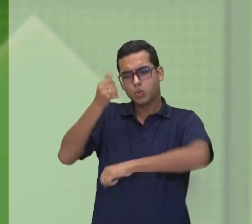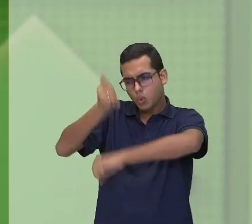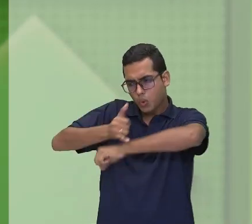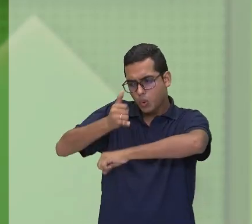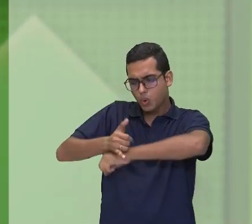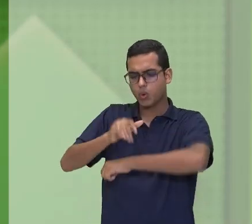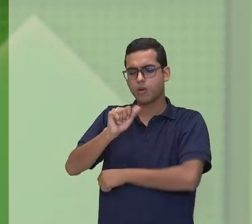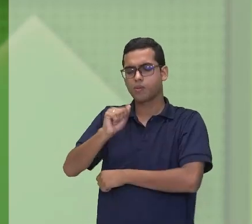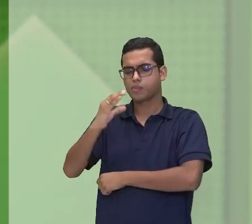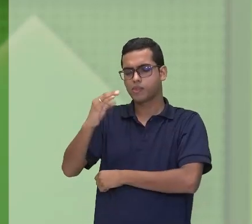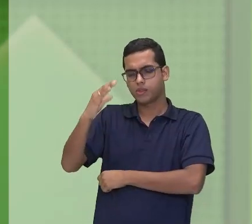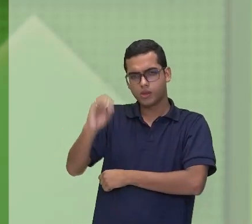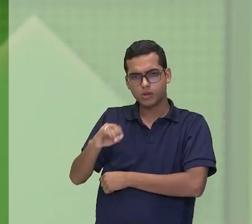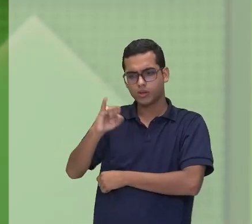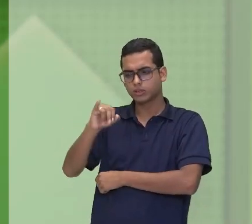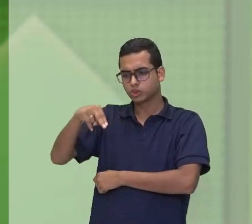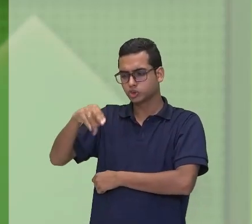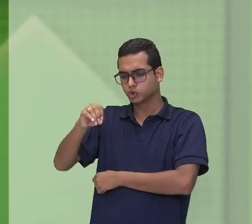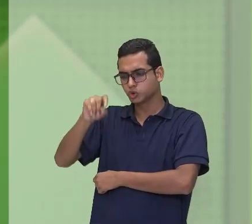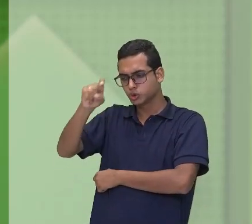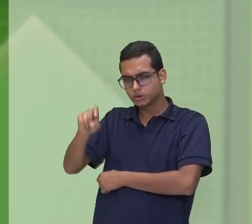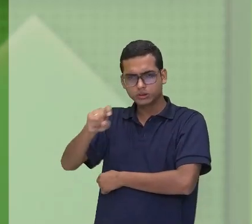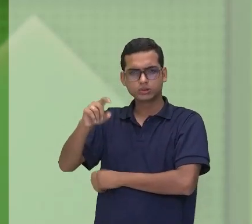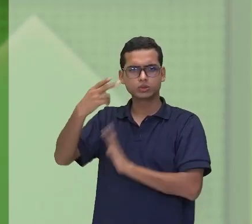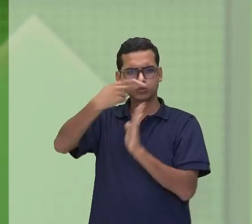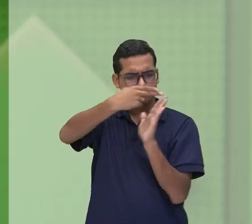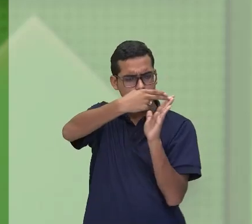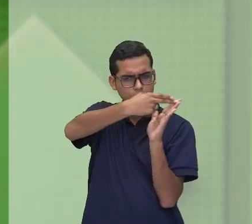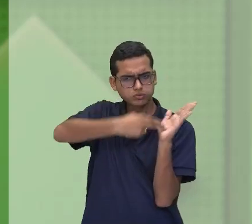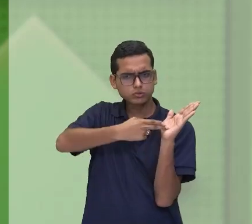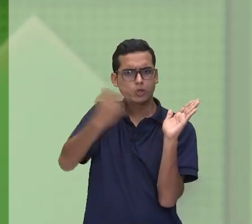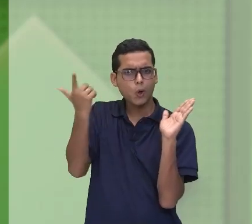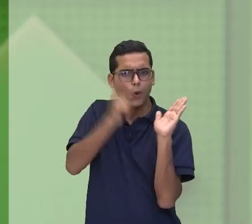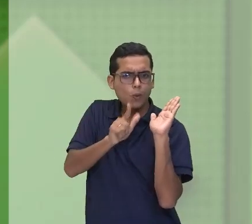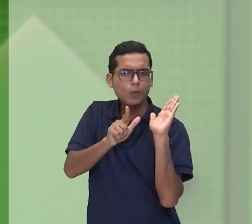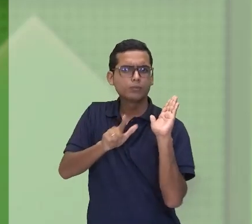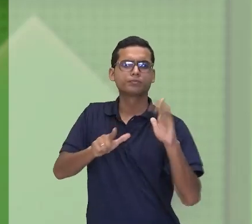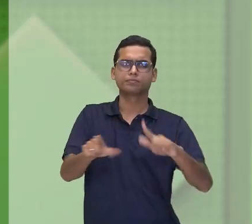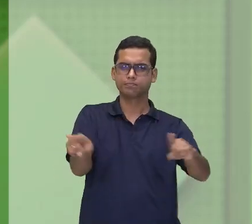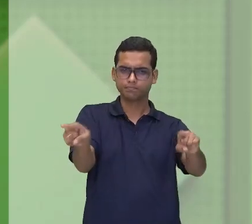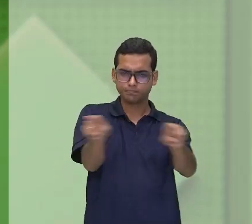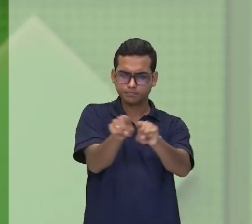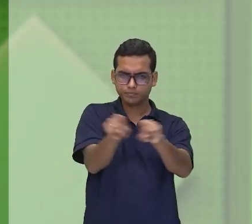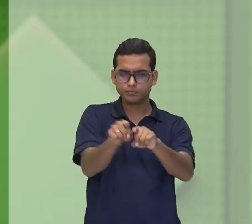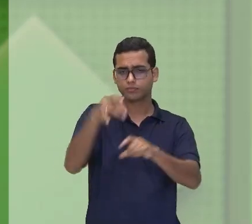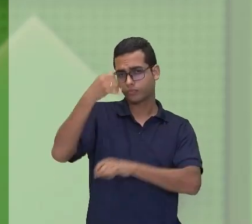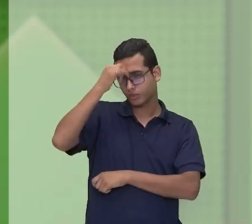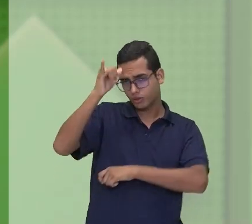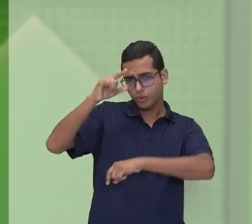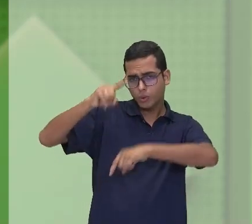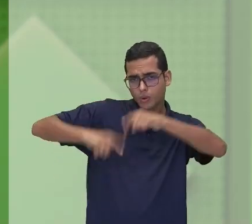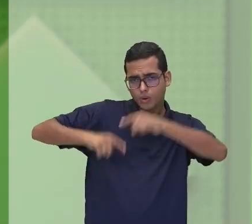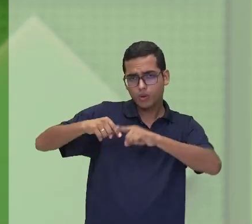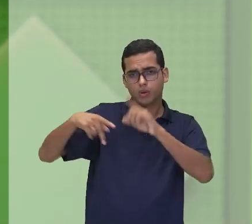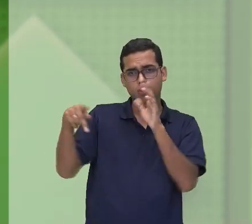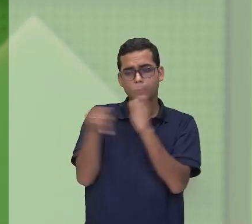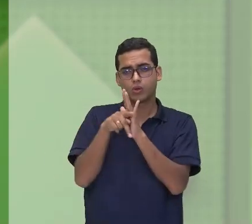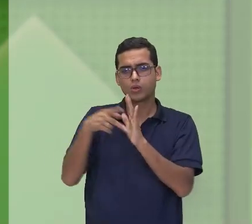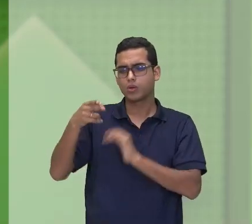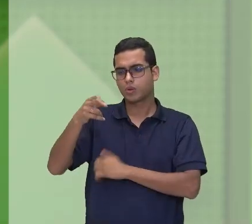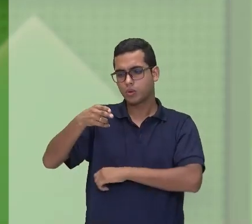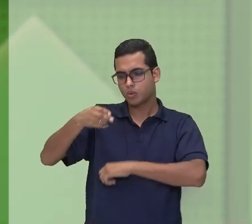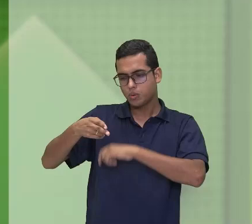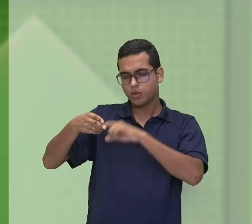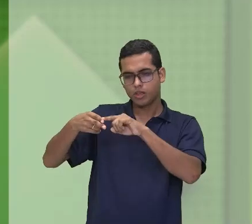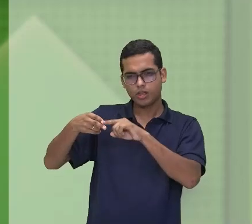permita ali, que não perca o corte e que também, né, evite que aquele material oxide e